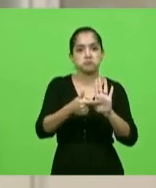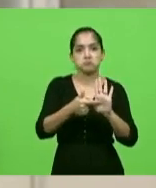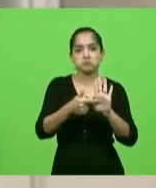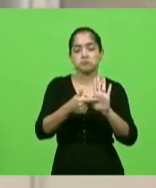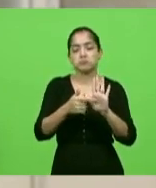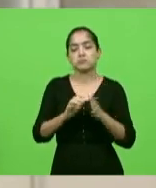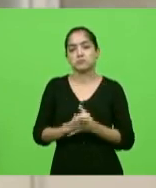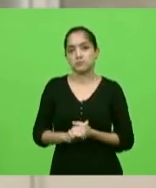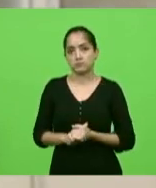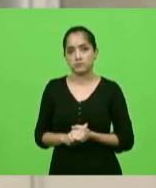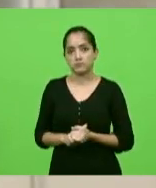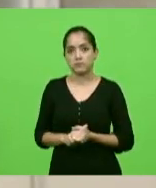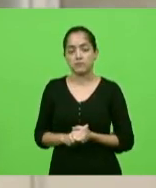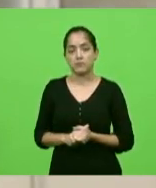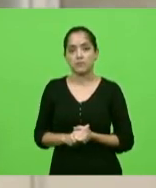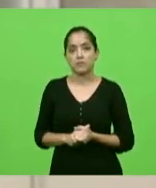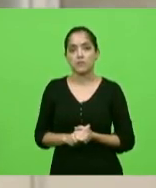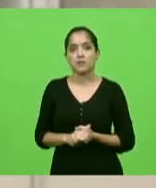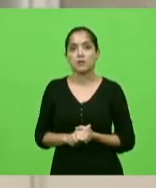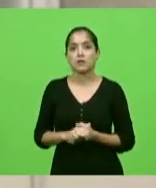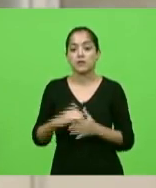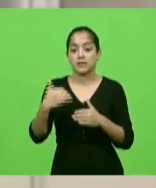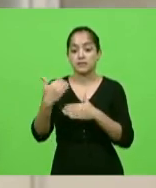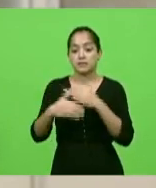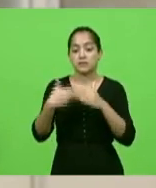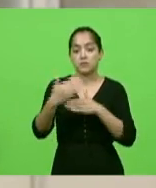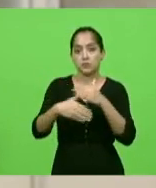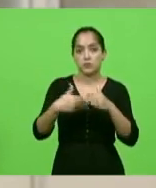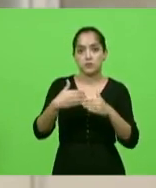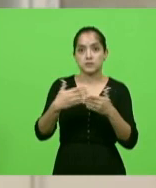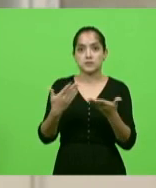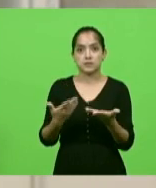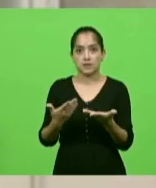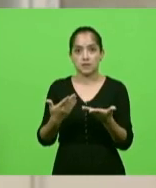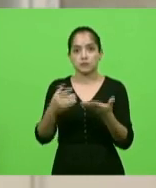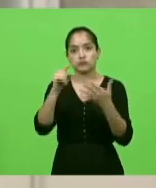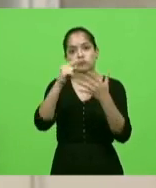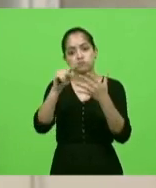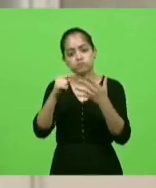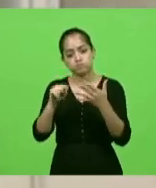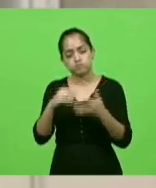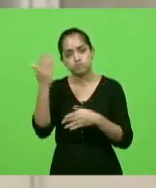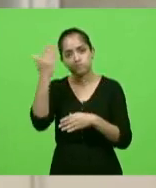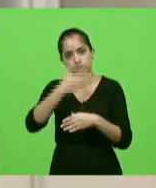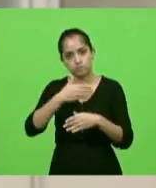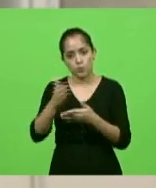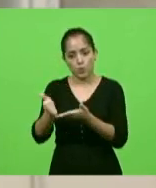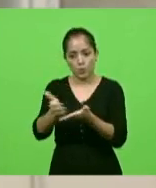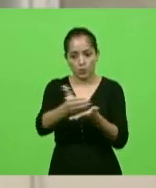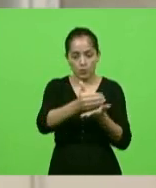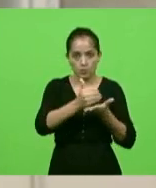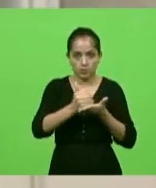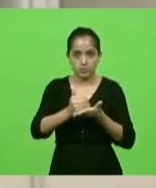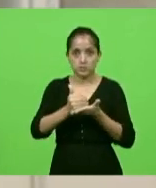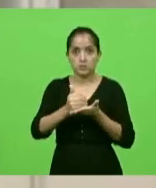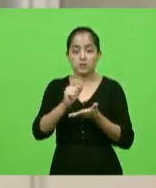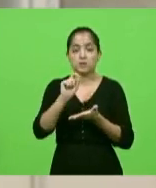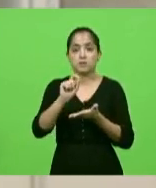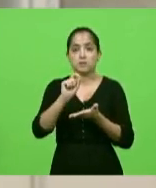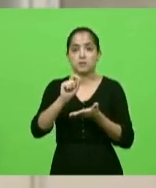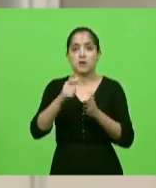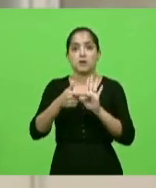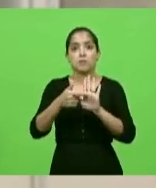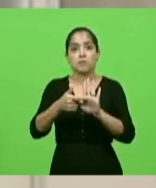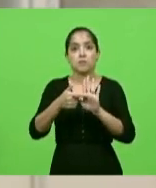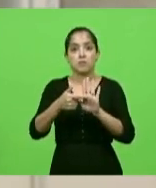aos administrados no processo em tela os elementos de prova reunidos nos autos